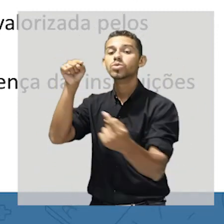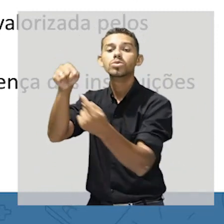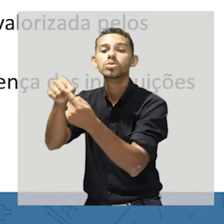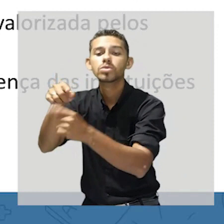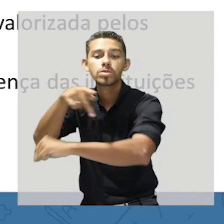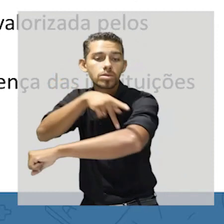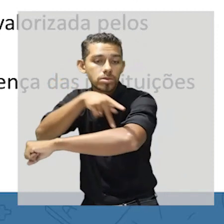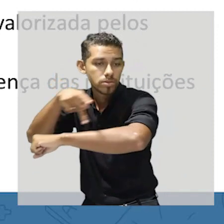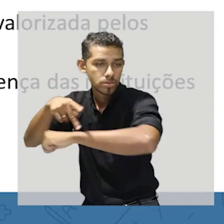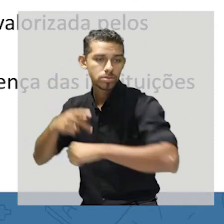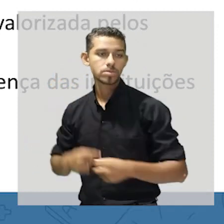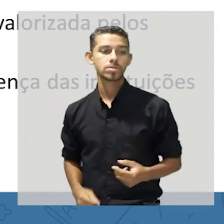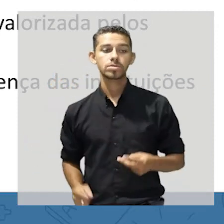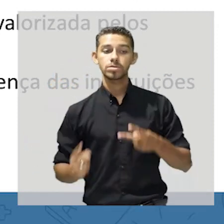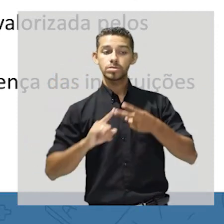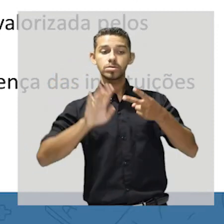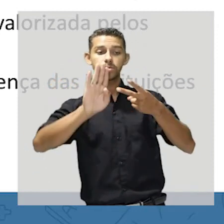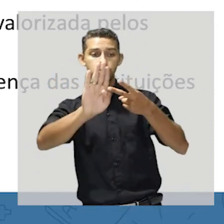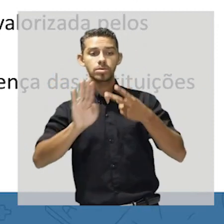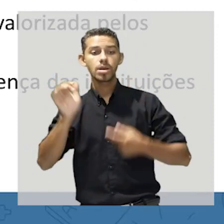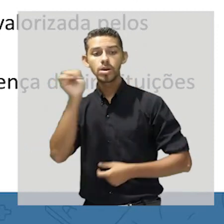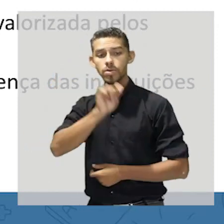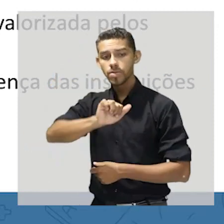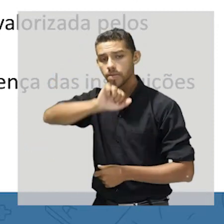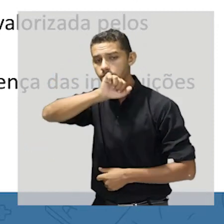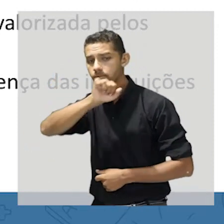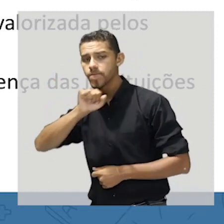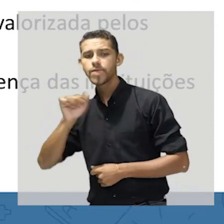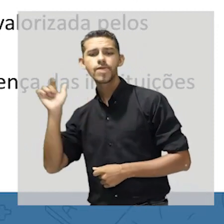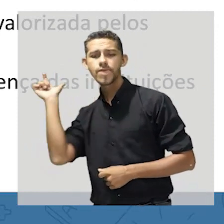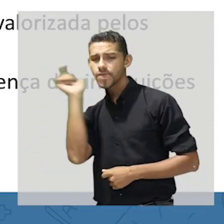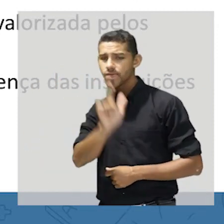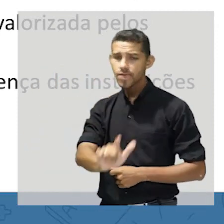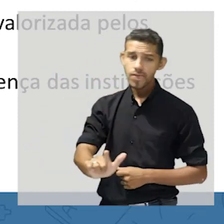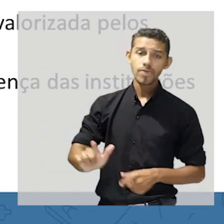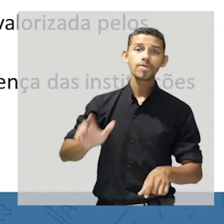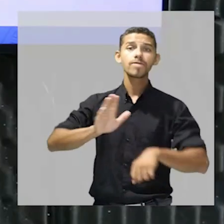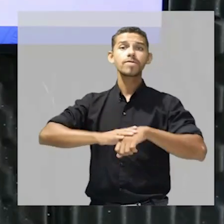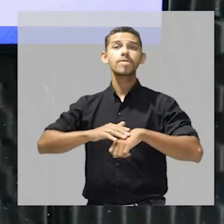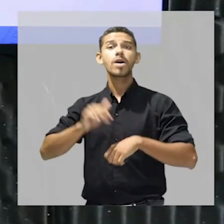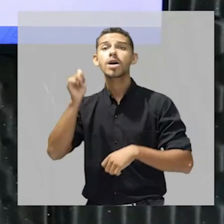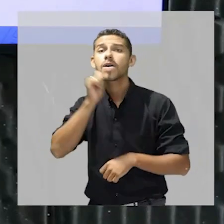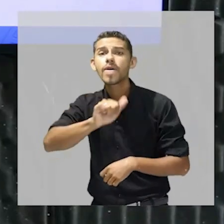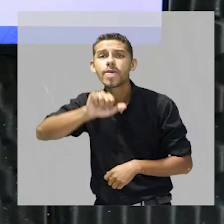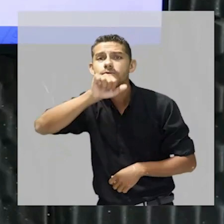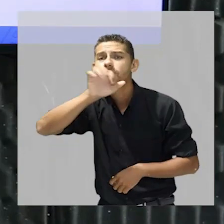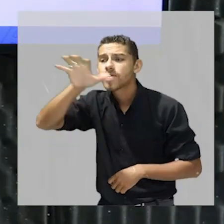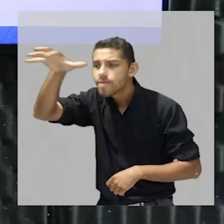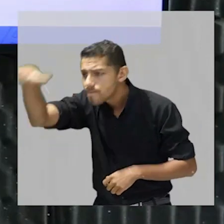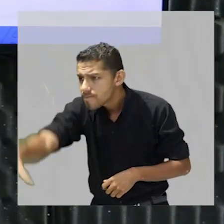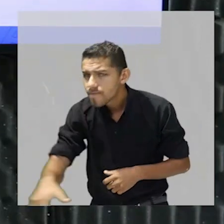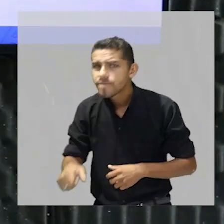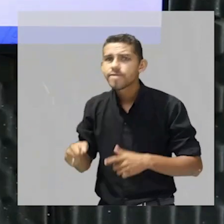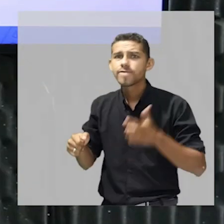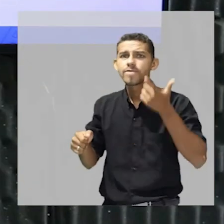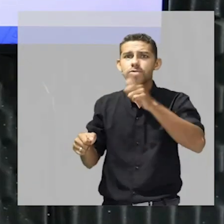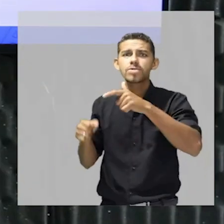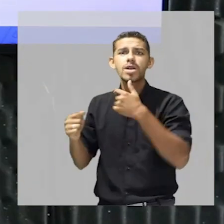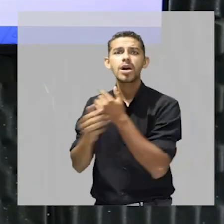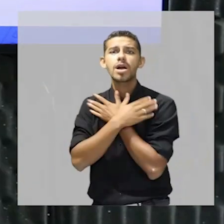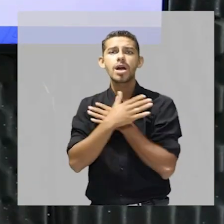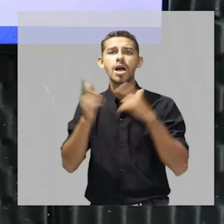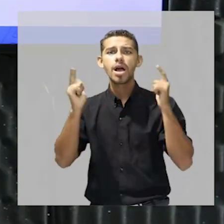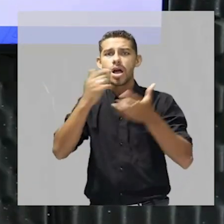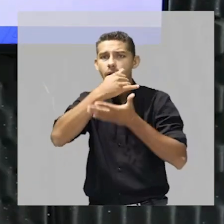a saga de mães que resgatam vitoriosamente olha só as mães resgatam vitoriosamente os filhos